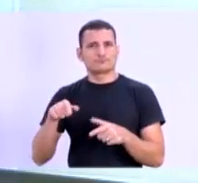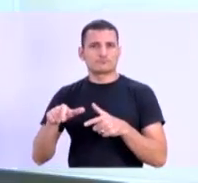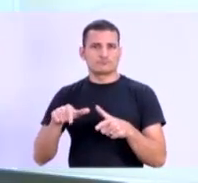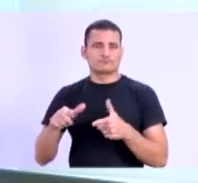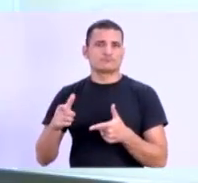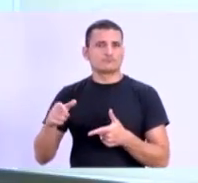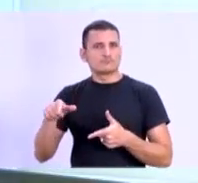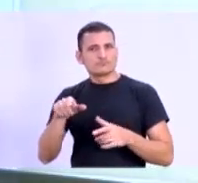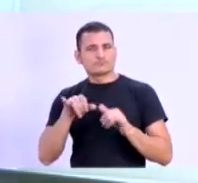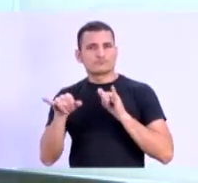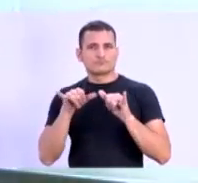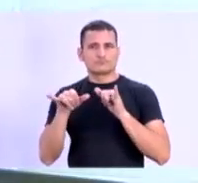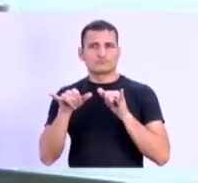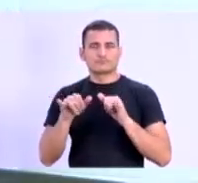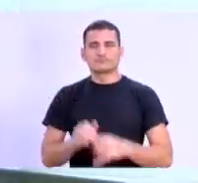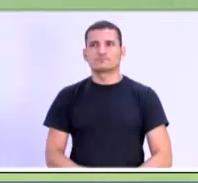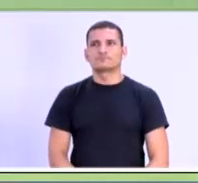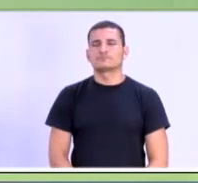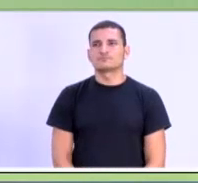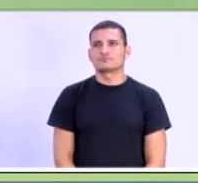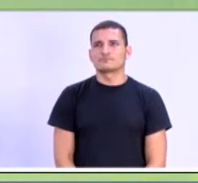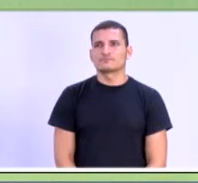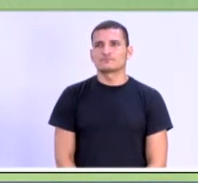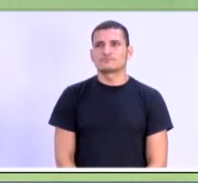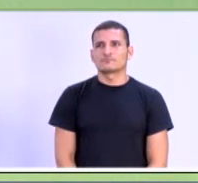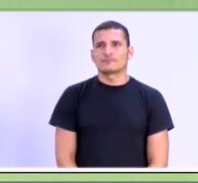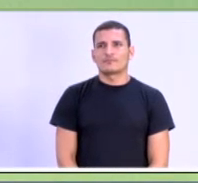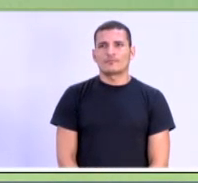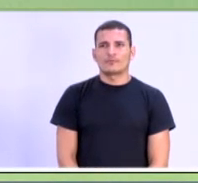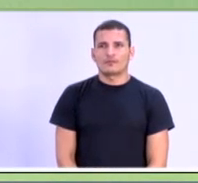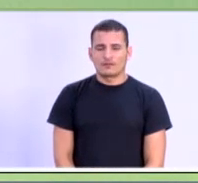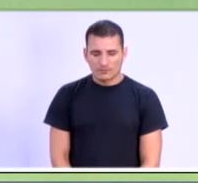essas informações, tá, gente? Então vamos lá.